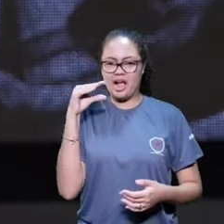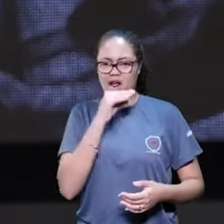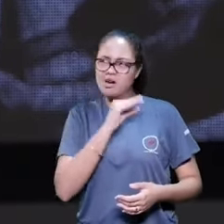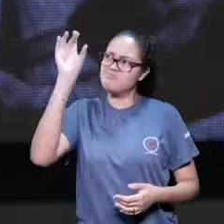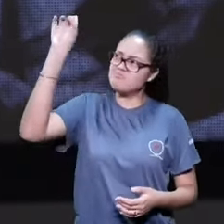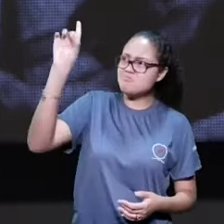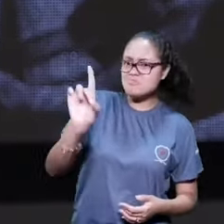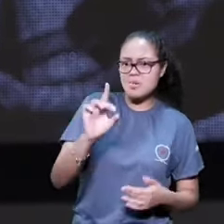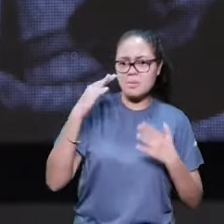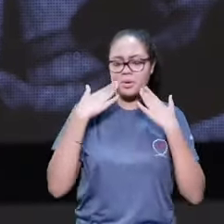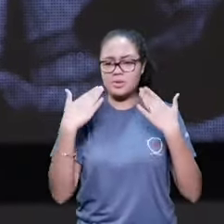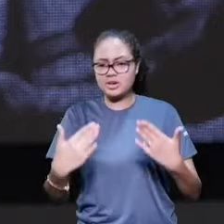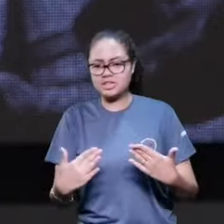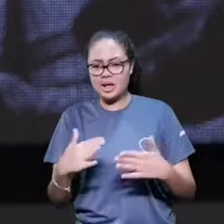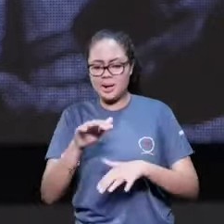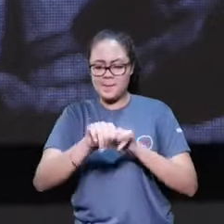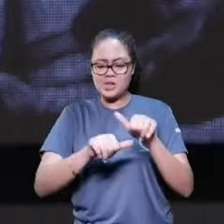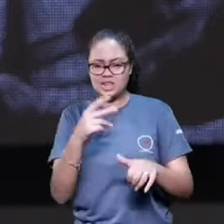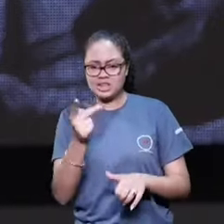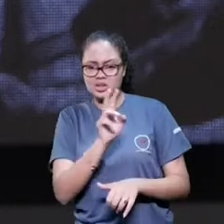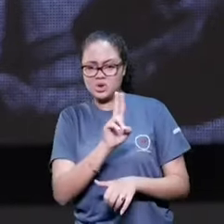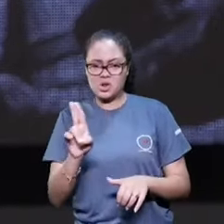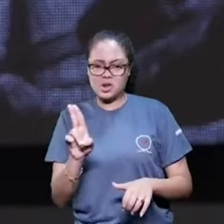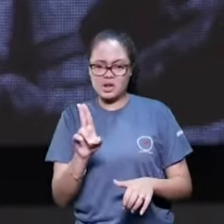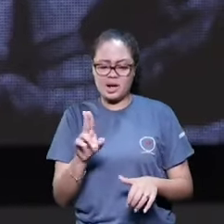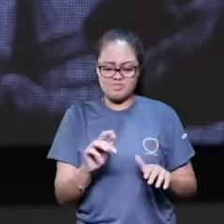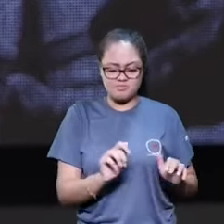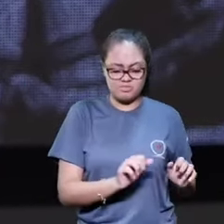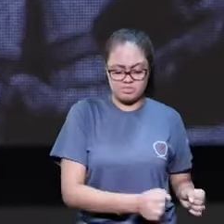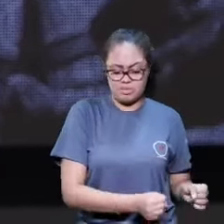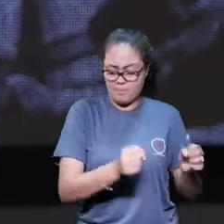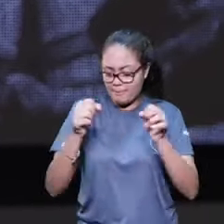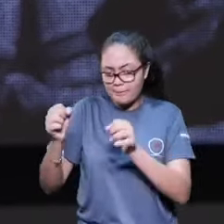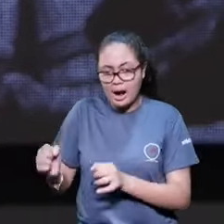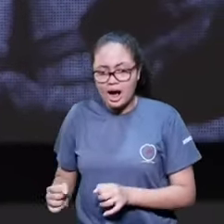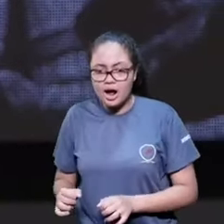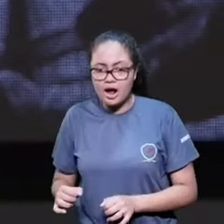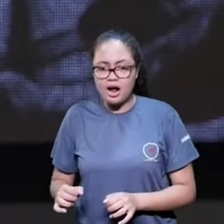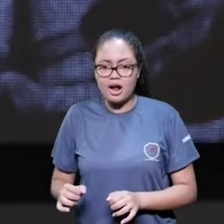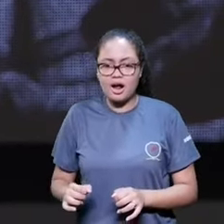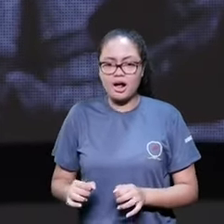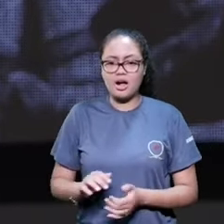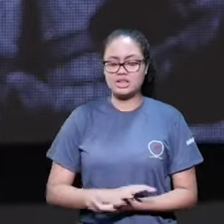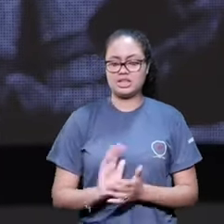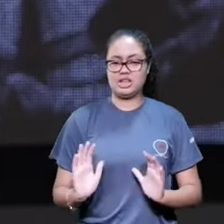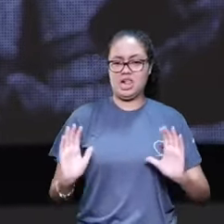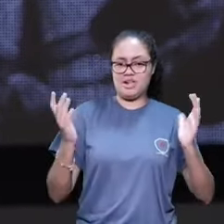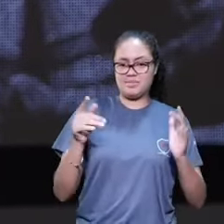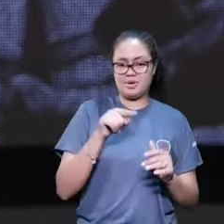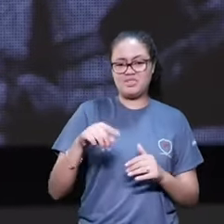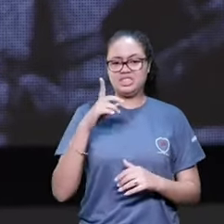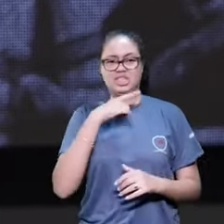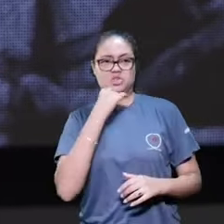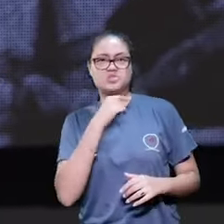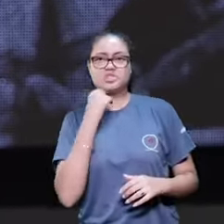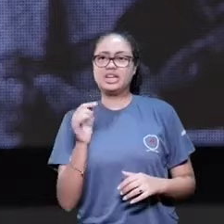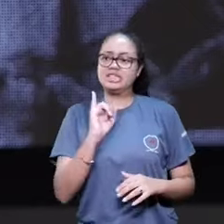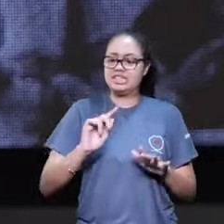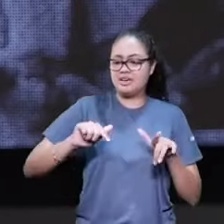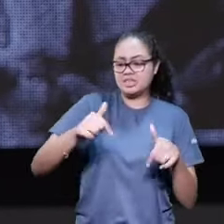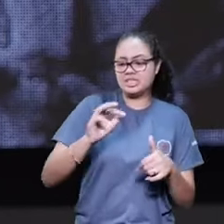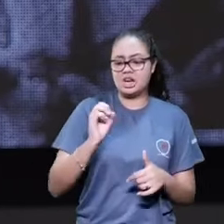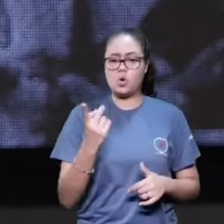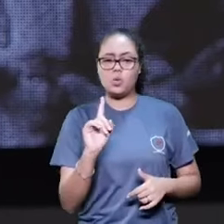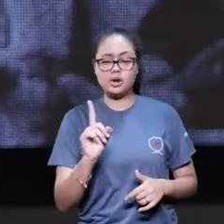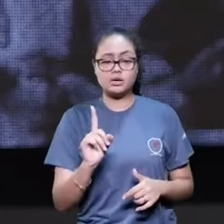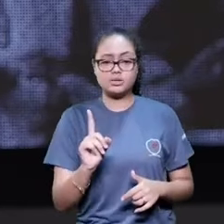mostrar que ele não mudou teu nome, não trocou você de lugar, não tirou você daquela balada, para você ficar duvidando se ele está fazendo alguma coisa na